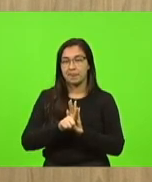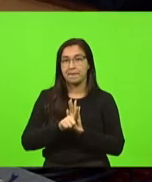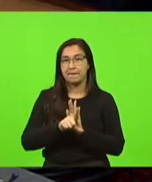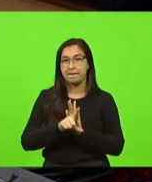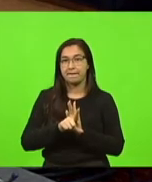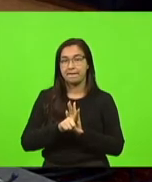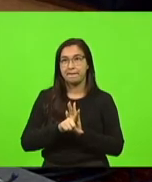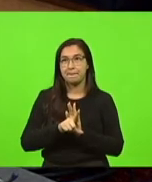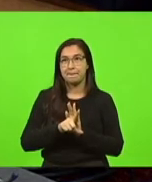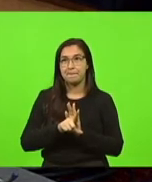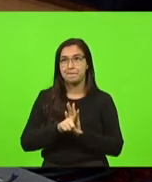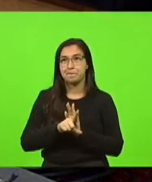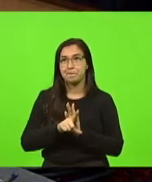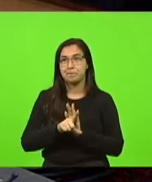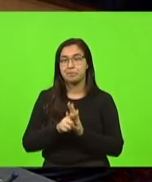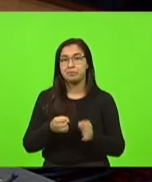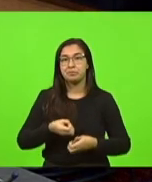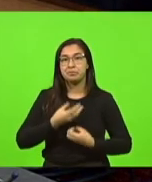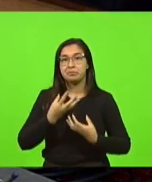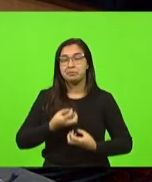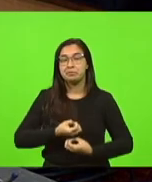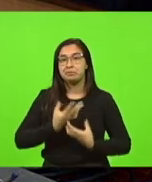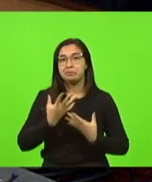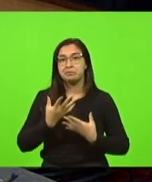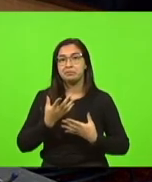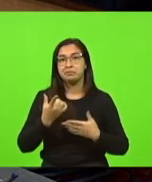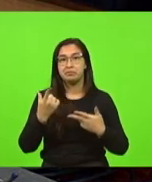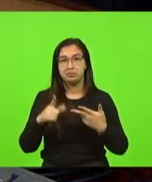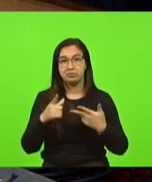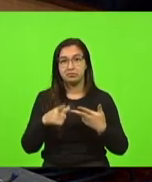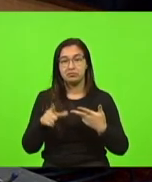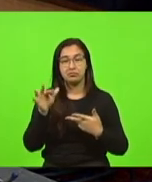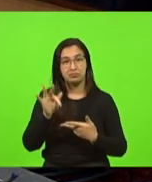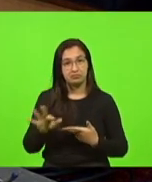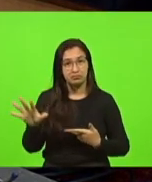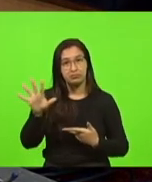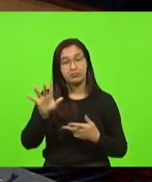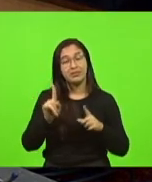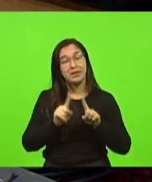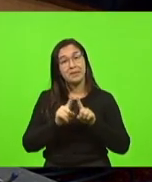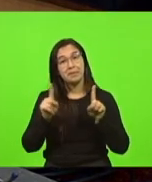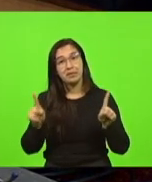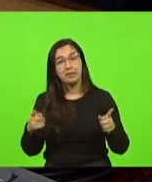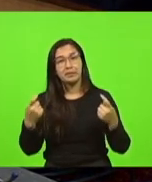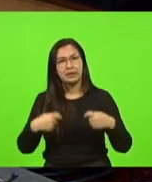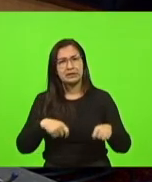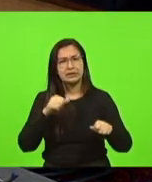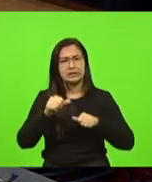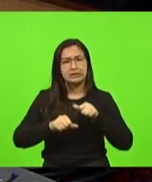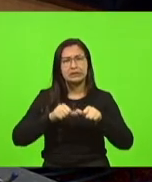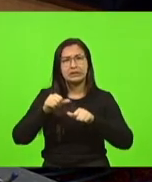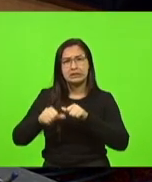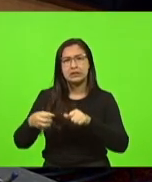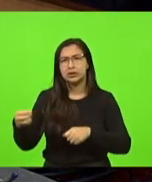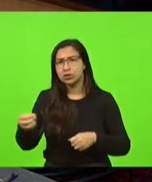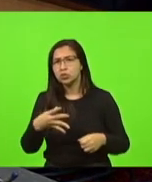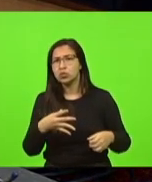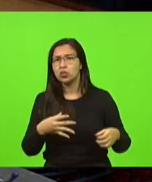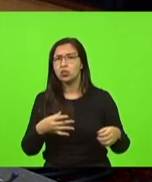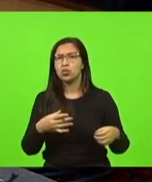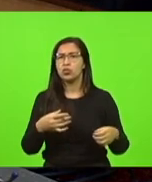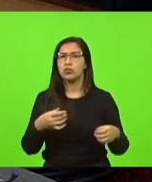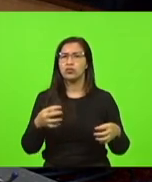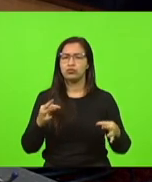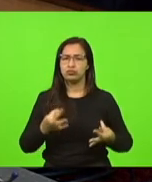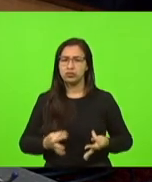inclusive, a legislação federal, mas que precisava ser atualizada à luz de novos conhecimentos, de novas